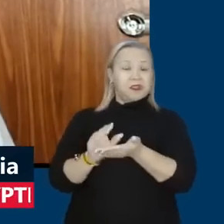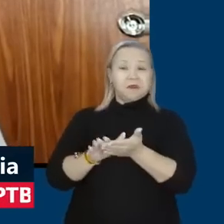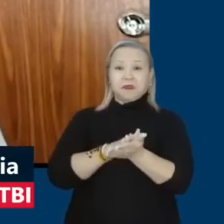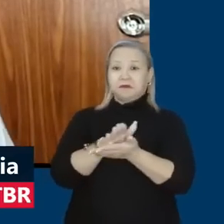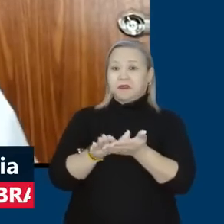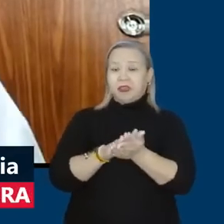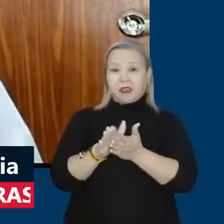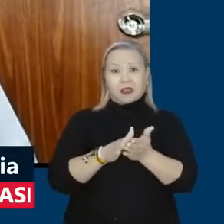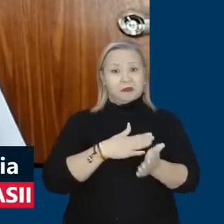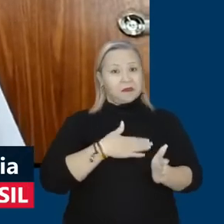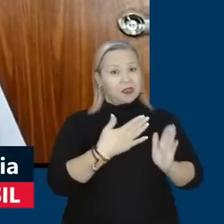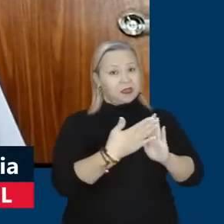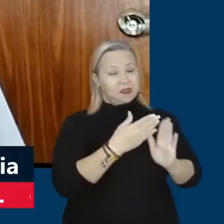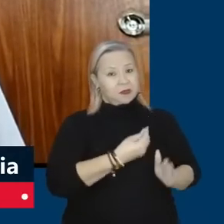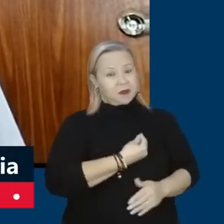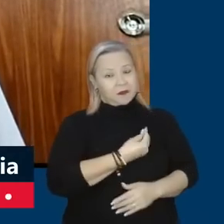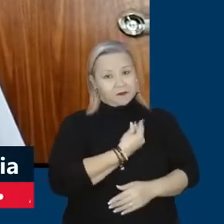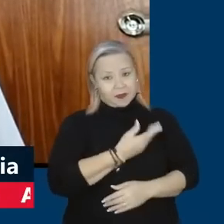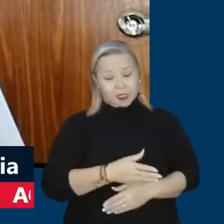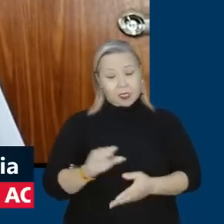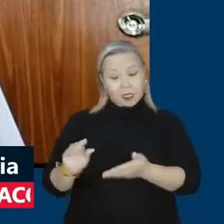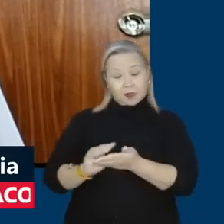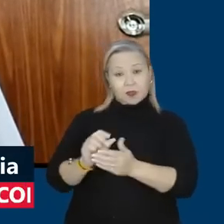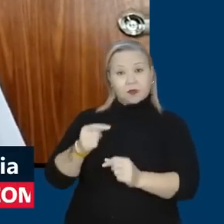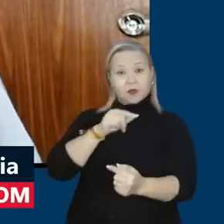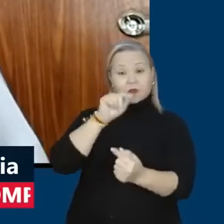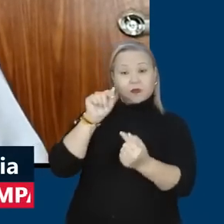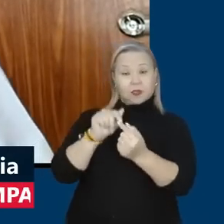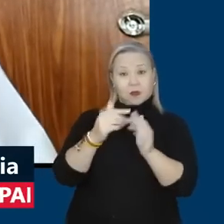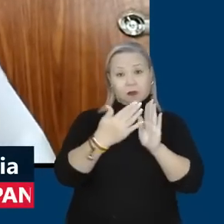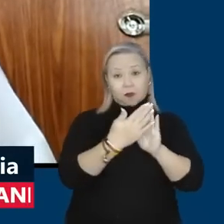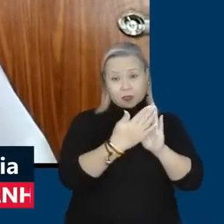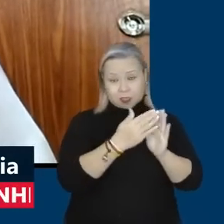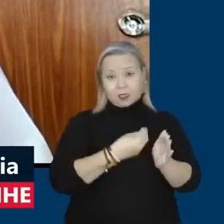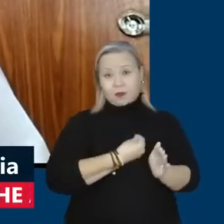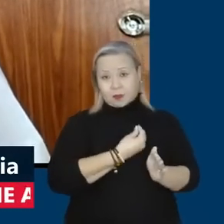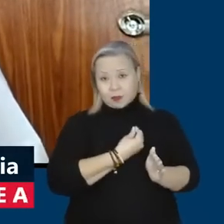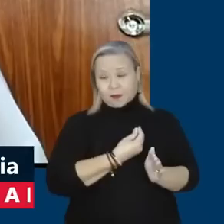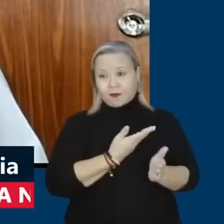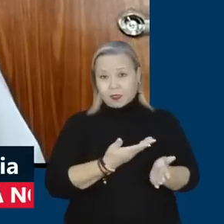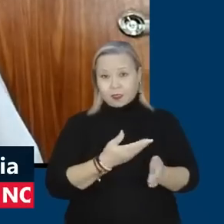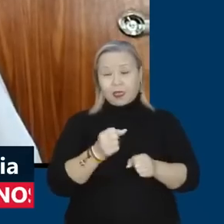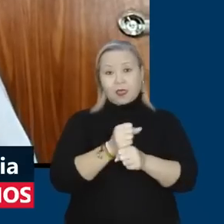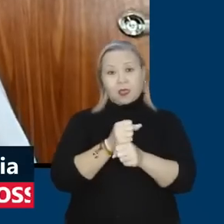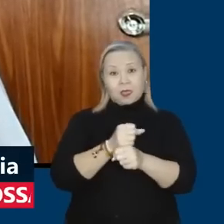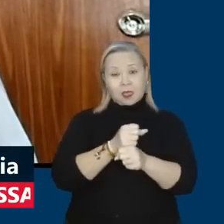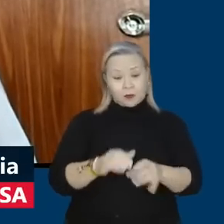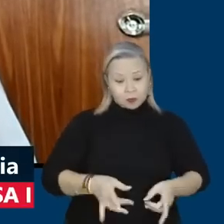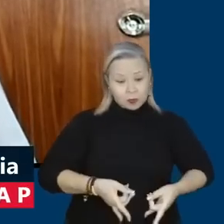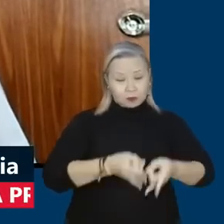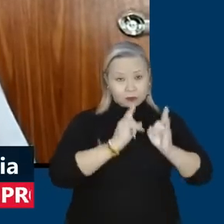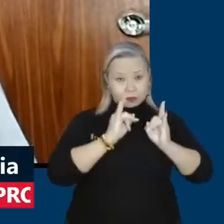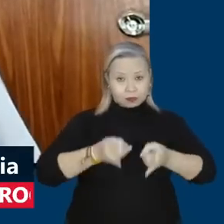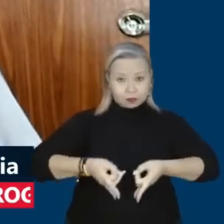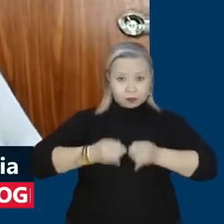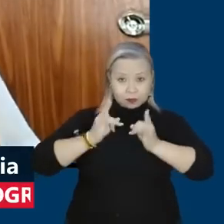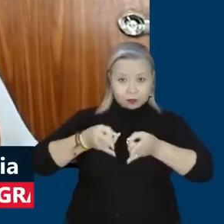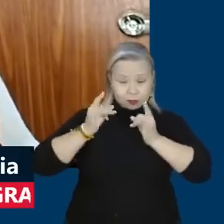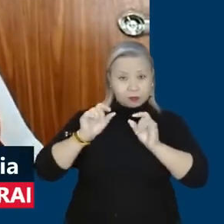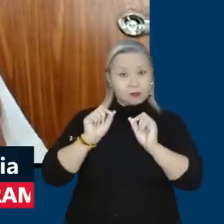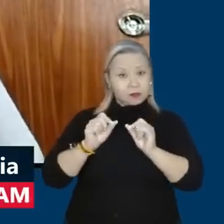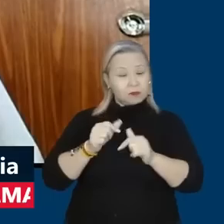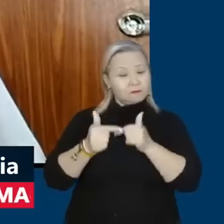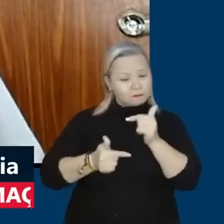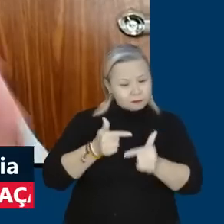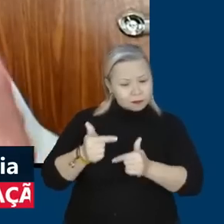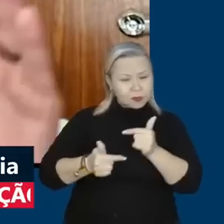Vida. Os recursos que vamos destinar para o Minha Casa Minha Vida e a construção civil tem um efeito multiplicador muito grande, nós